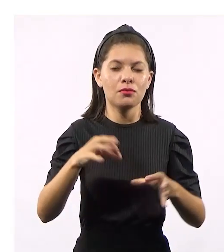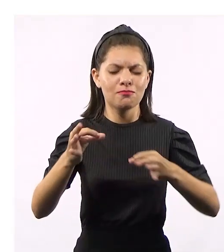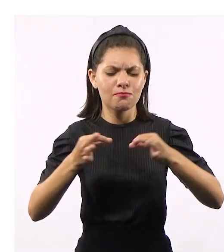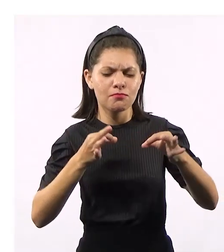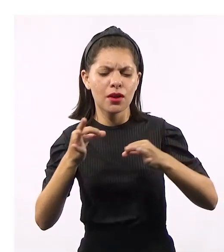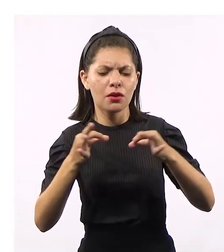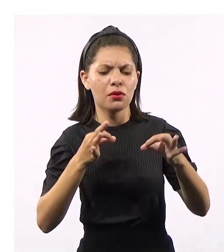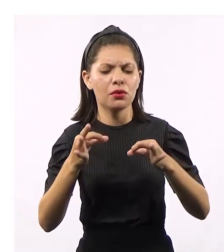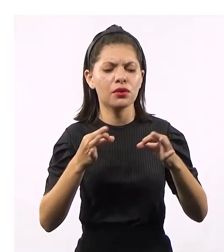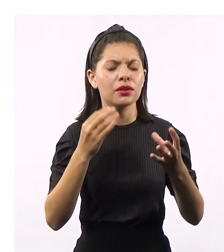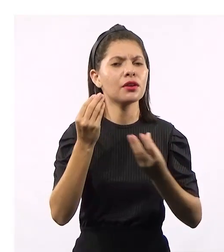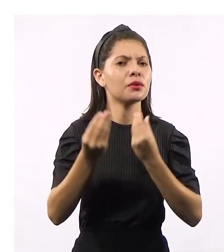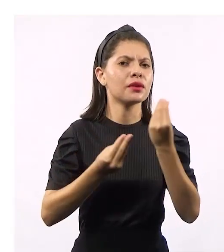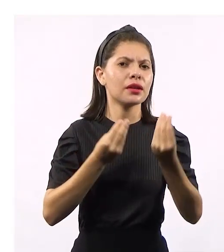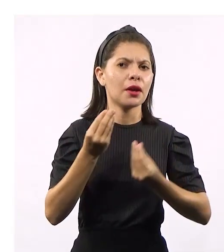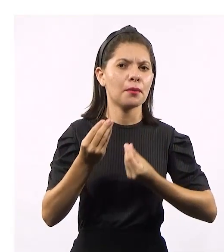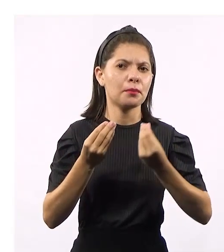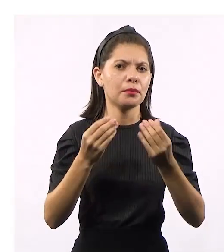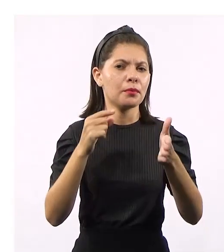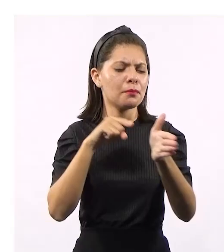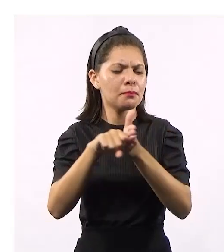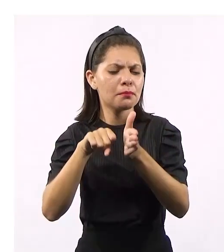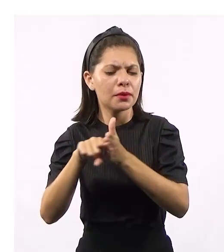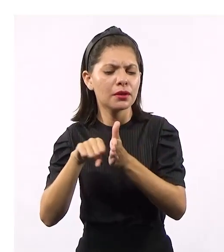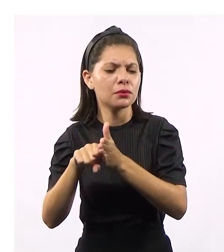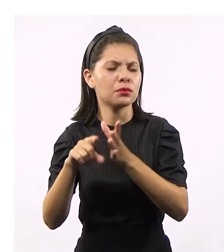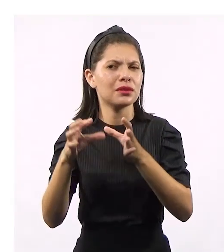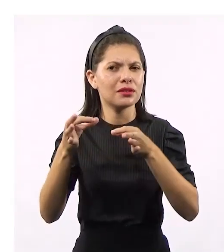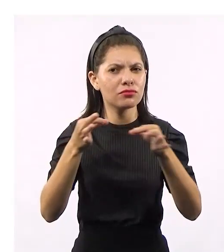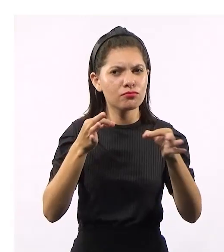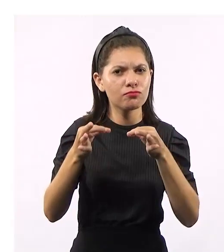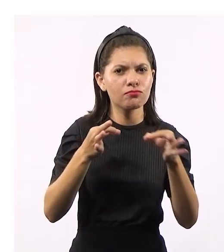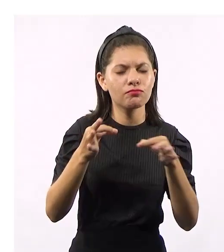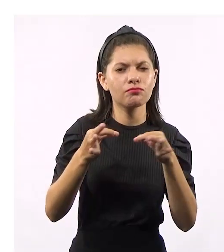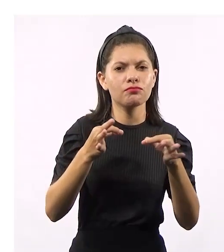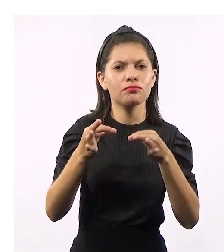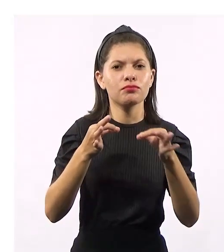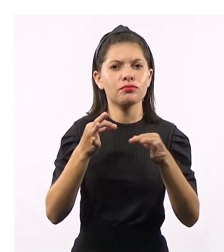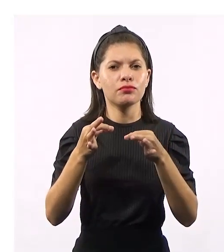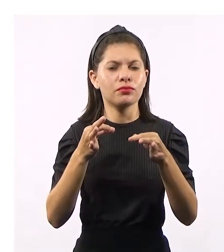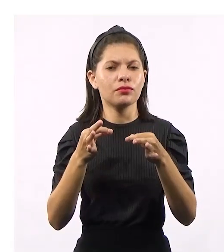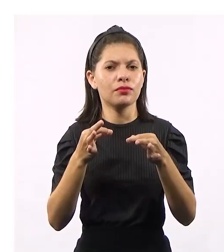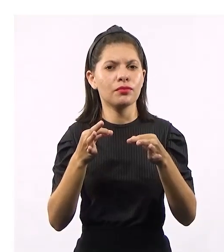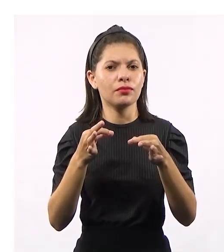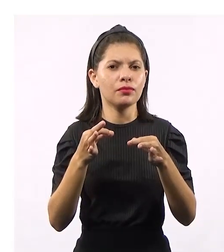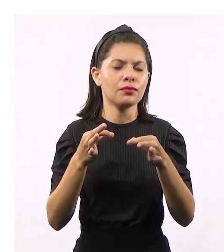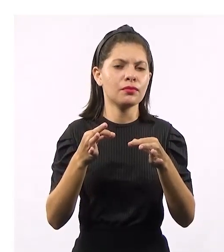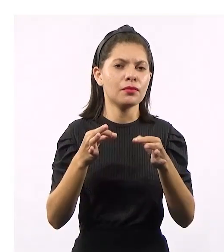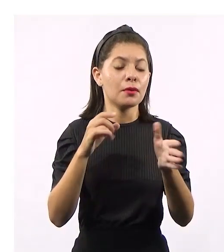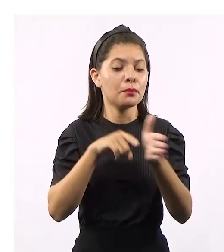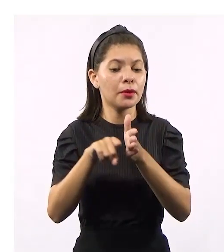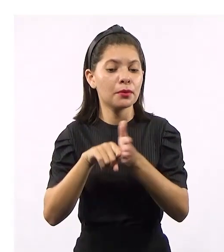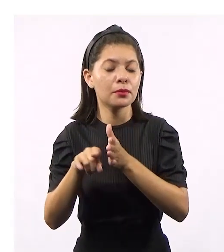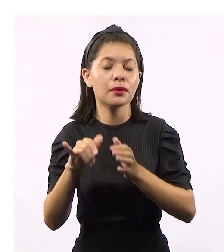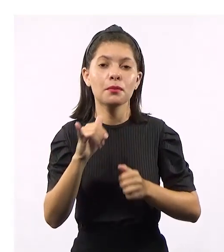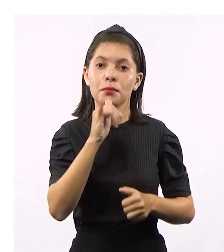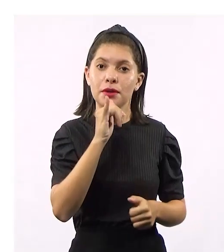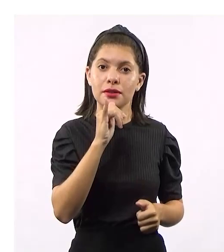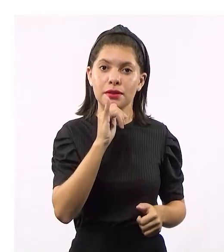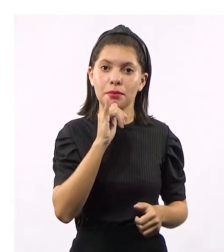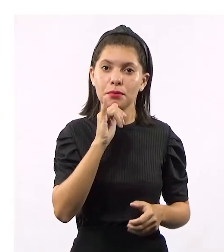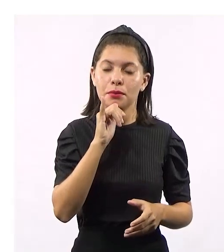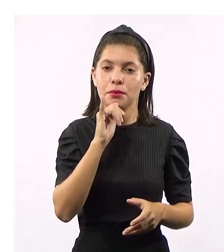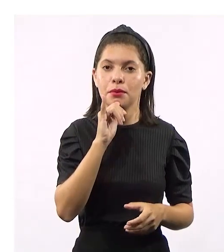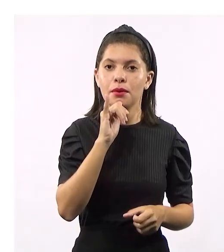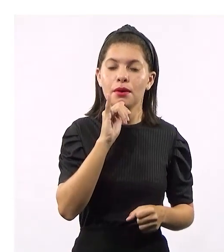de escalonamento, que são alternativas que são ordenadas em torno da pergunta. Por exemplo,